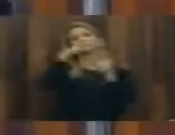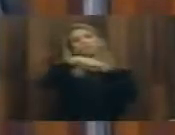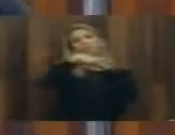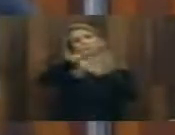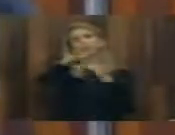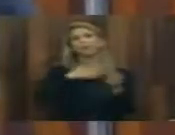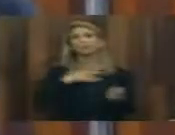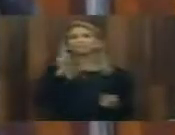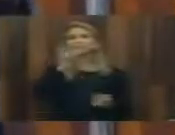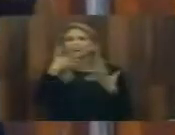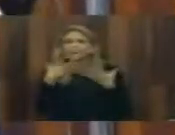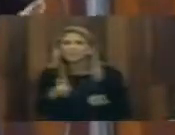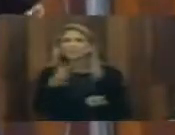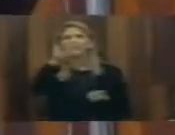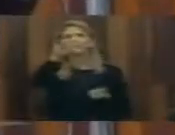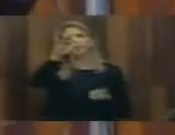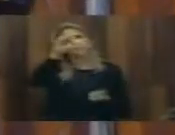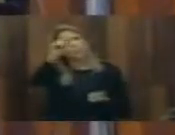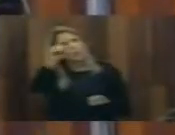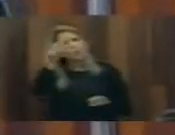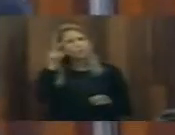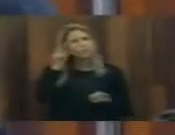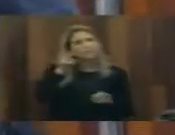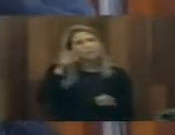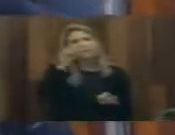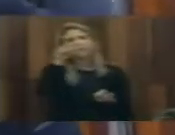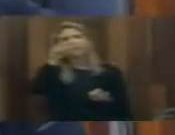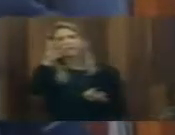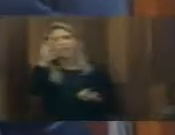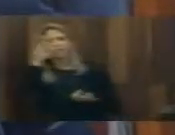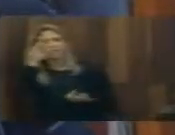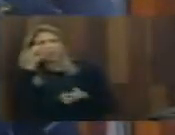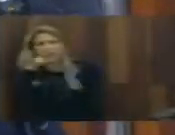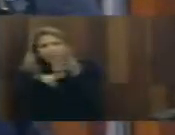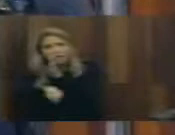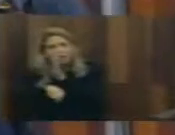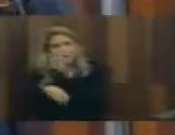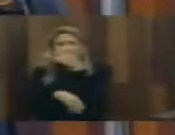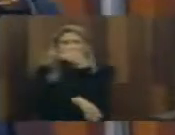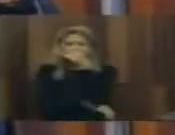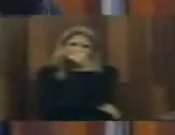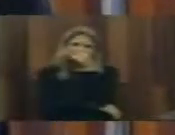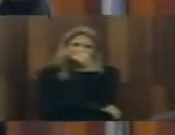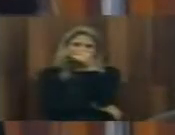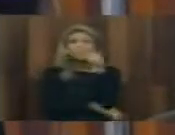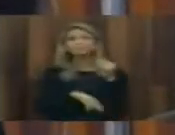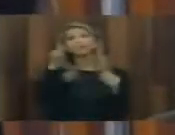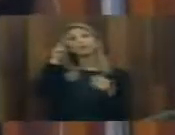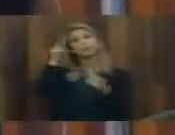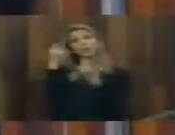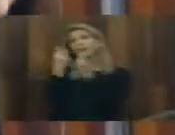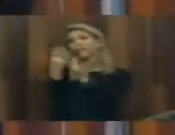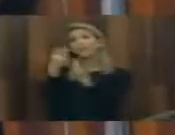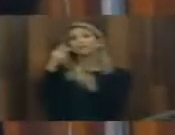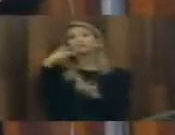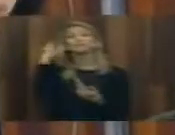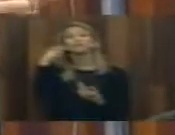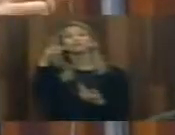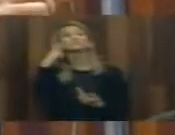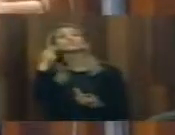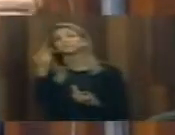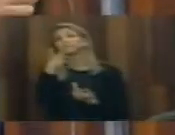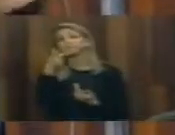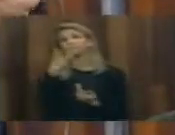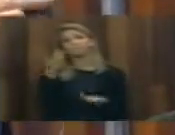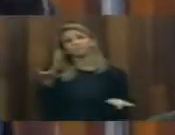E isso, assim, me recordei desse fato, pelas falas do vereador Rafael, que aí são alguns